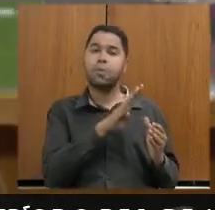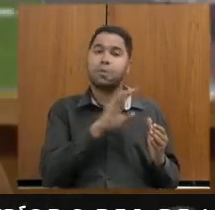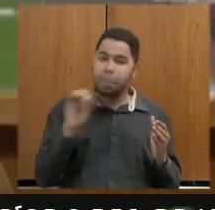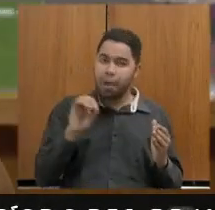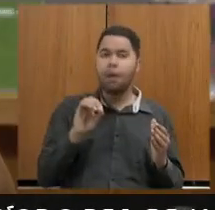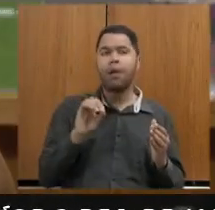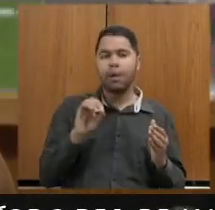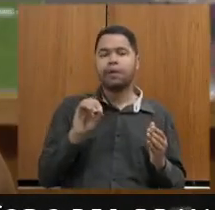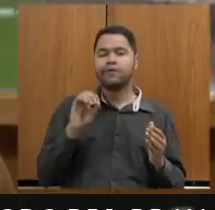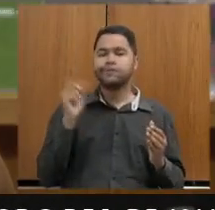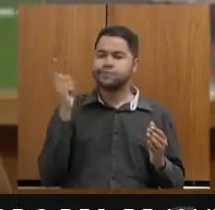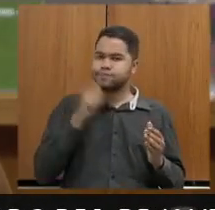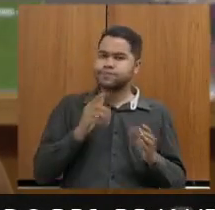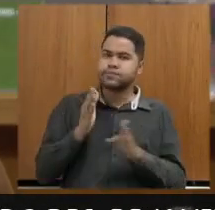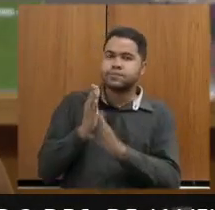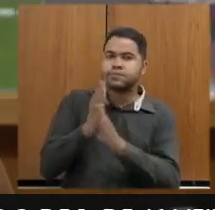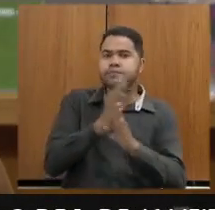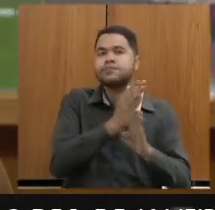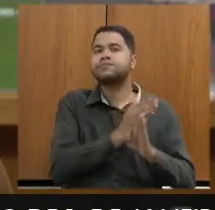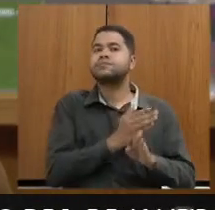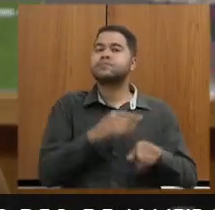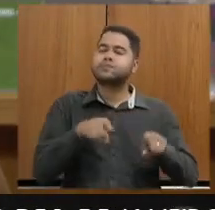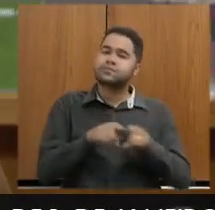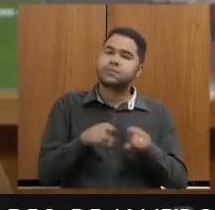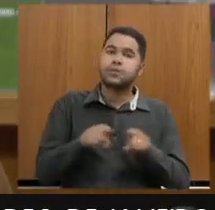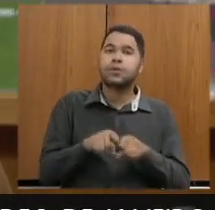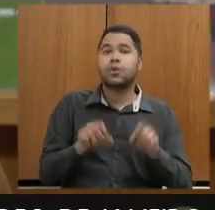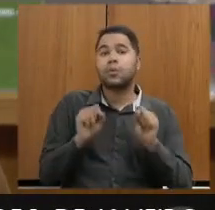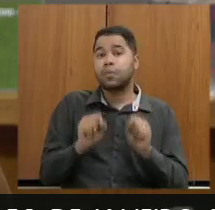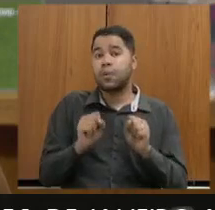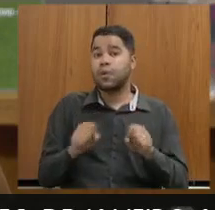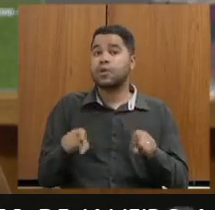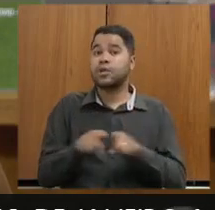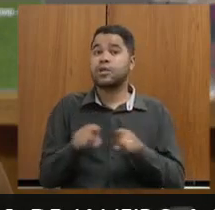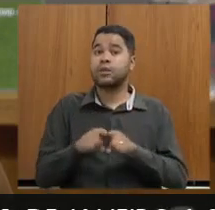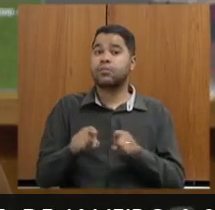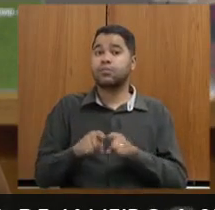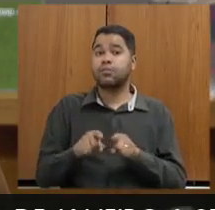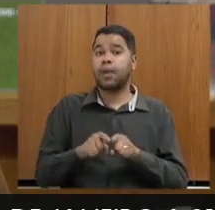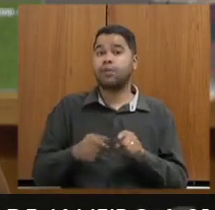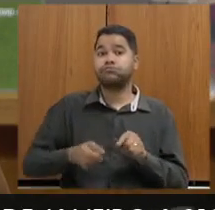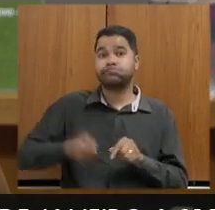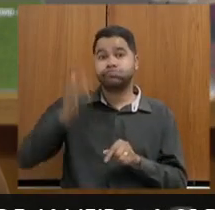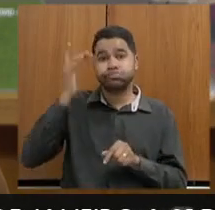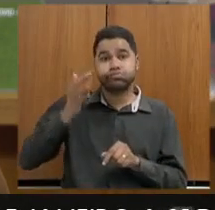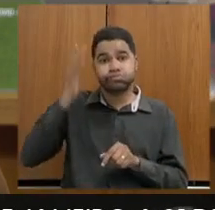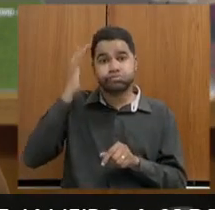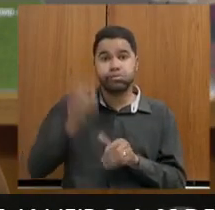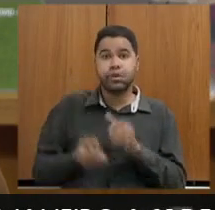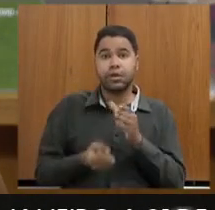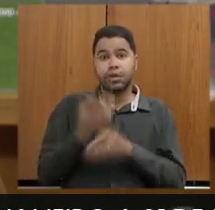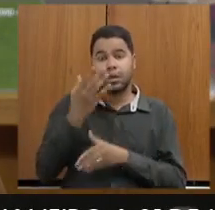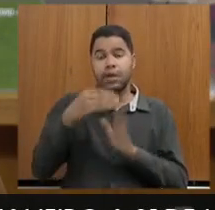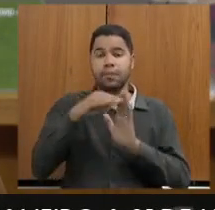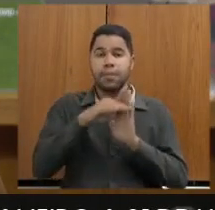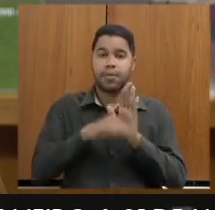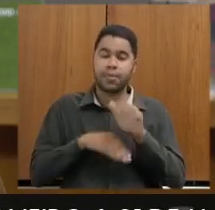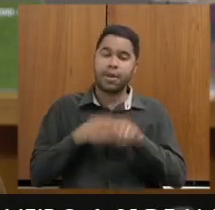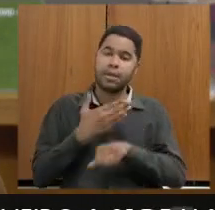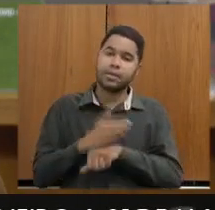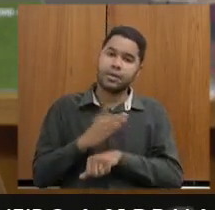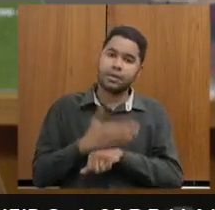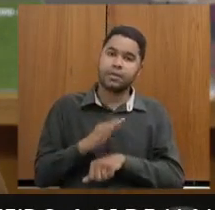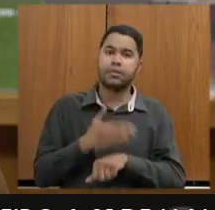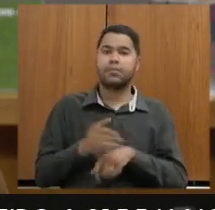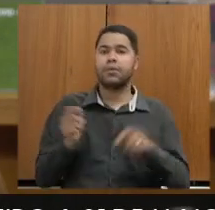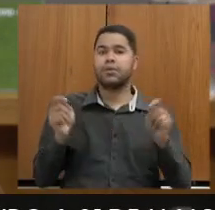identificar direcionar esforços né e a gente poderá inclusive acelerar a criação dessas Patrulhas é da treinamento e